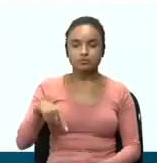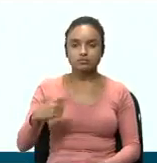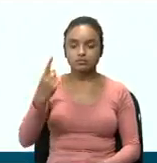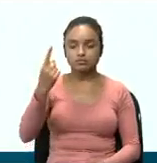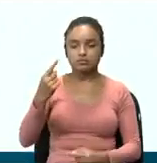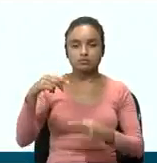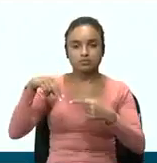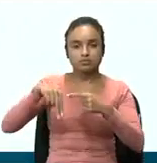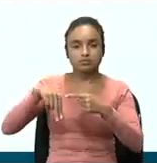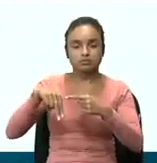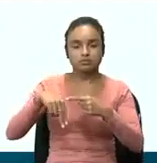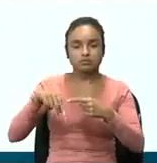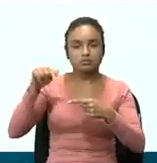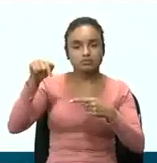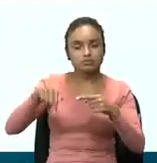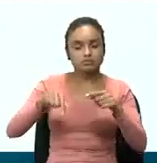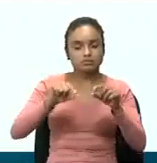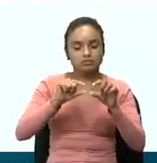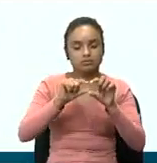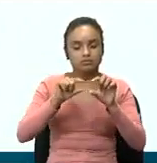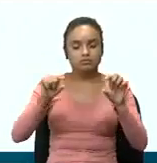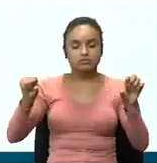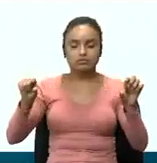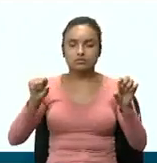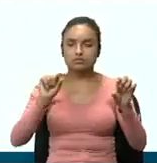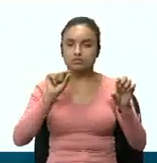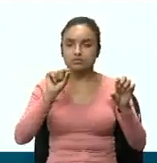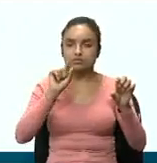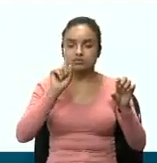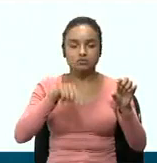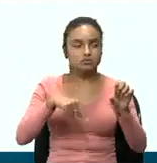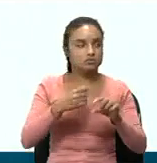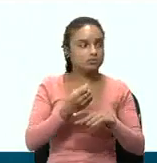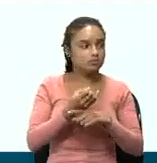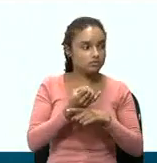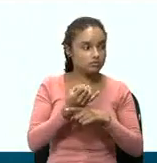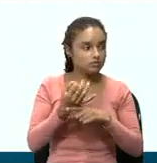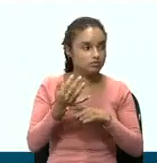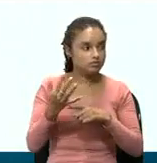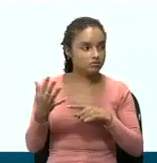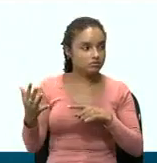n. E aqui nós encontramos uma série